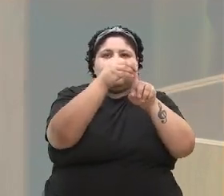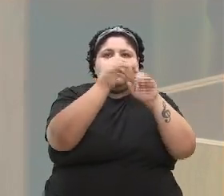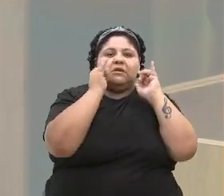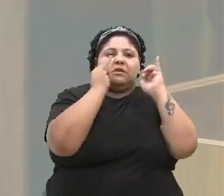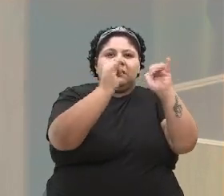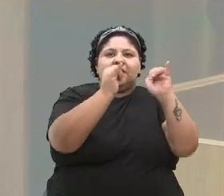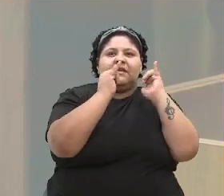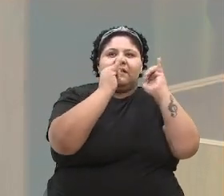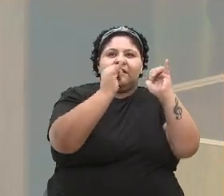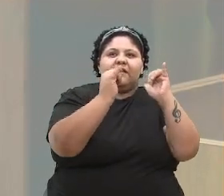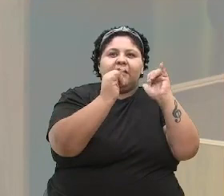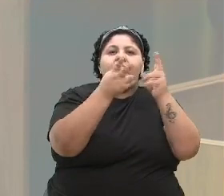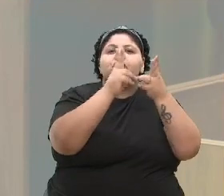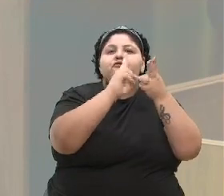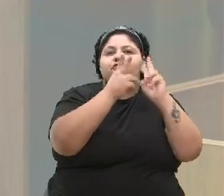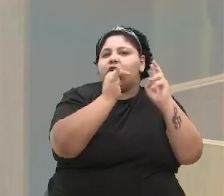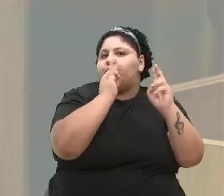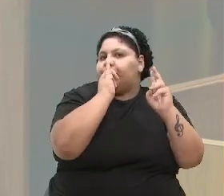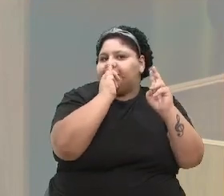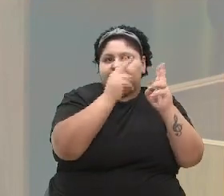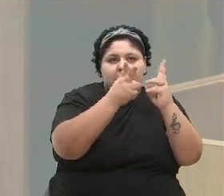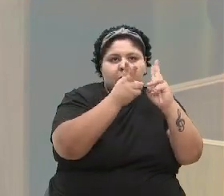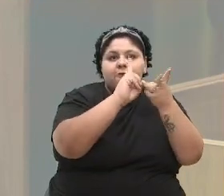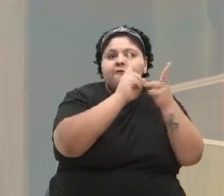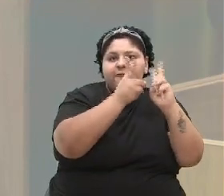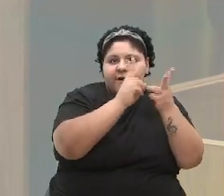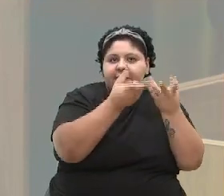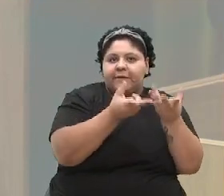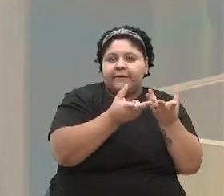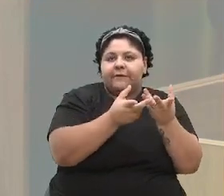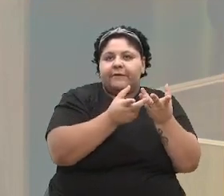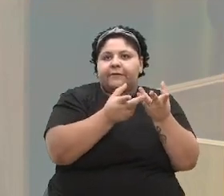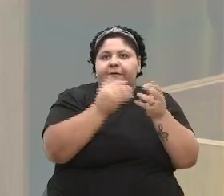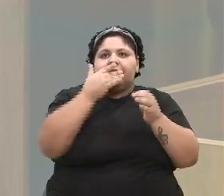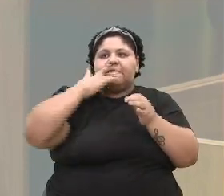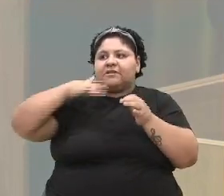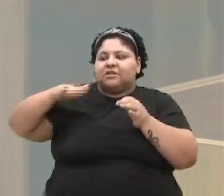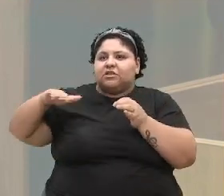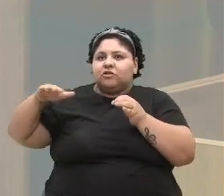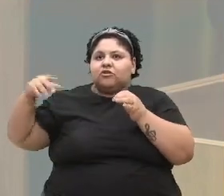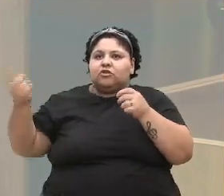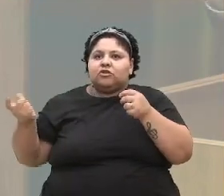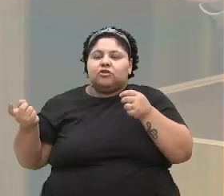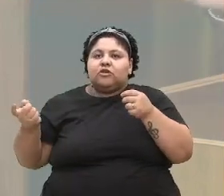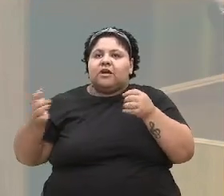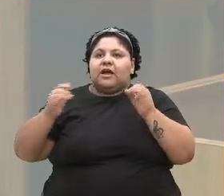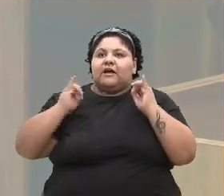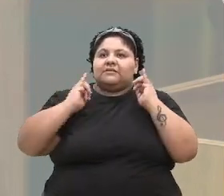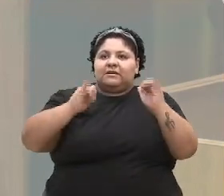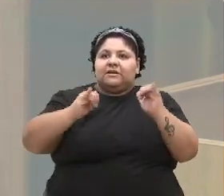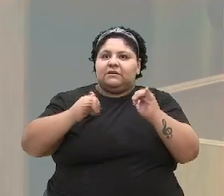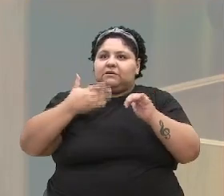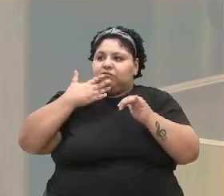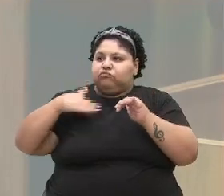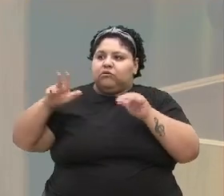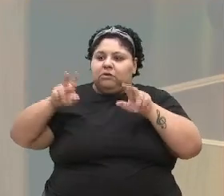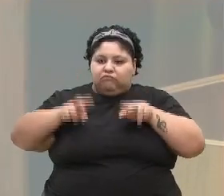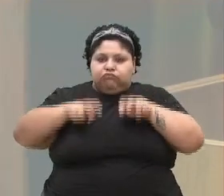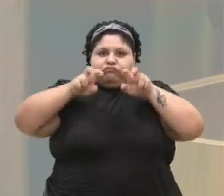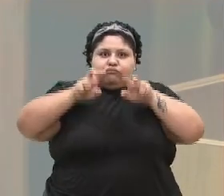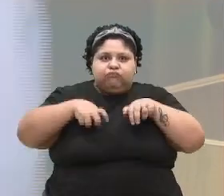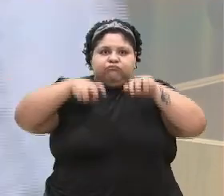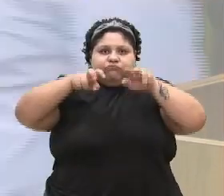tem van aqui, que transporta, as crianças só faltam bater a cabeça no teto, porque as ruas